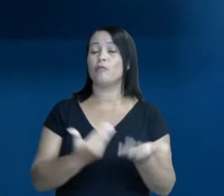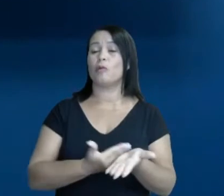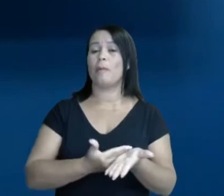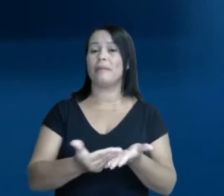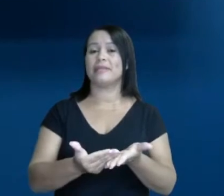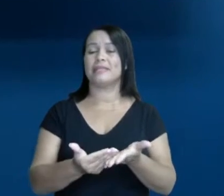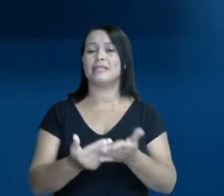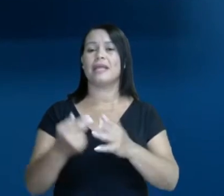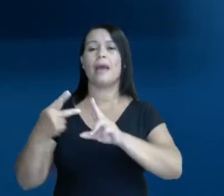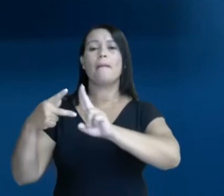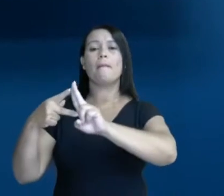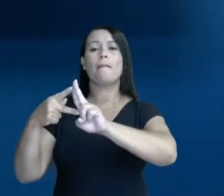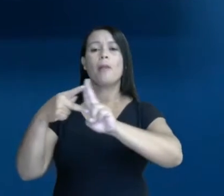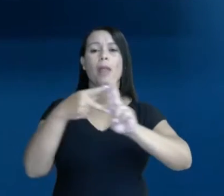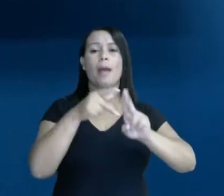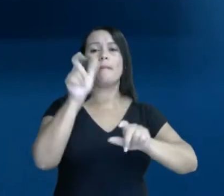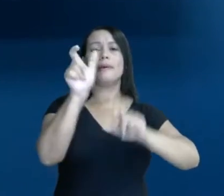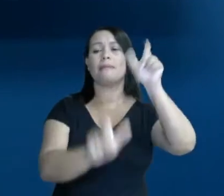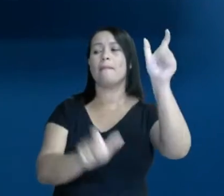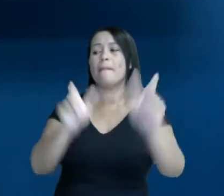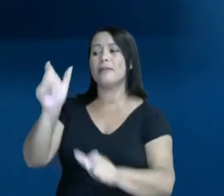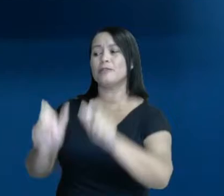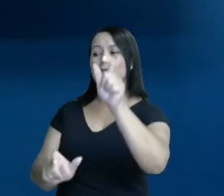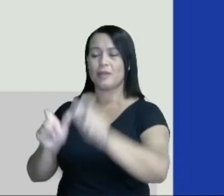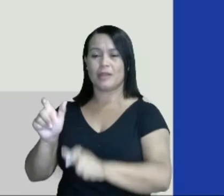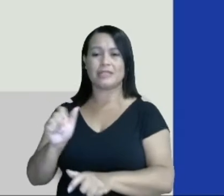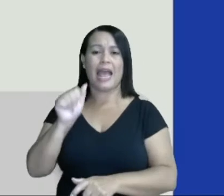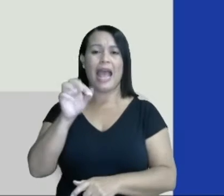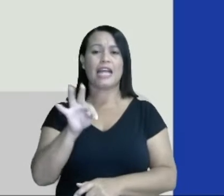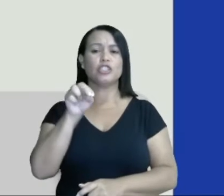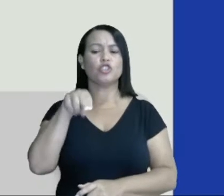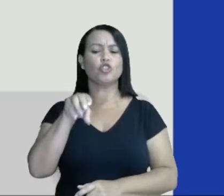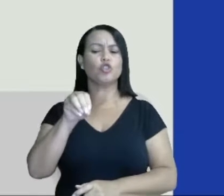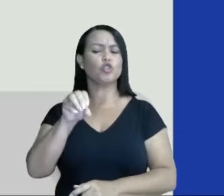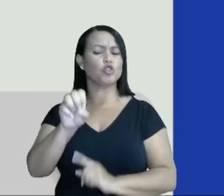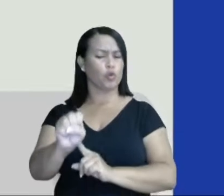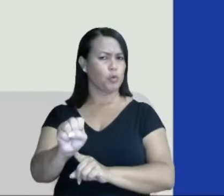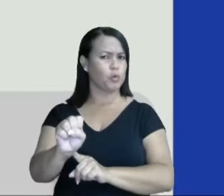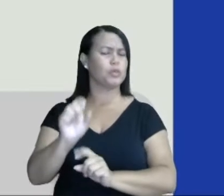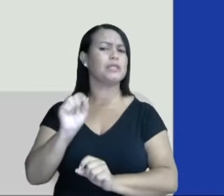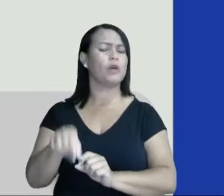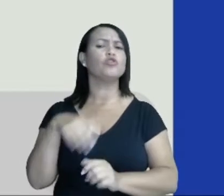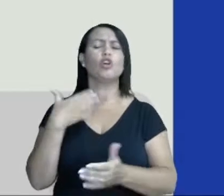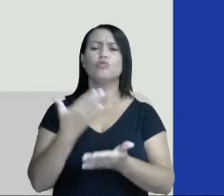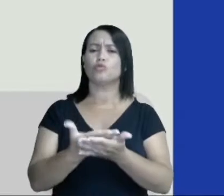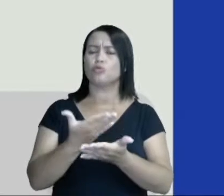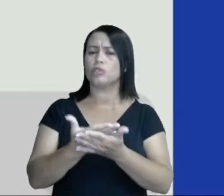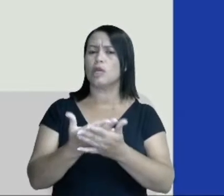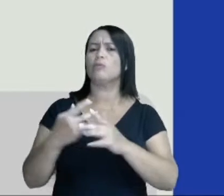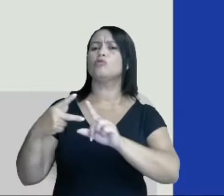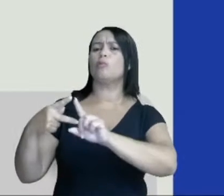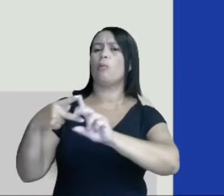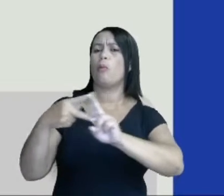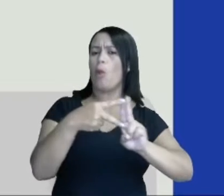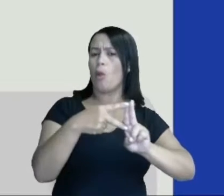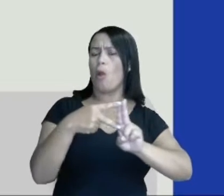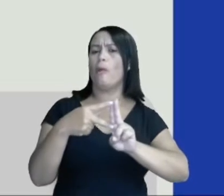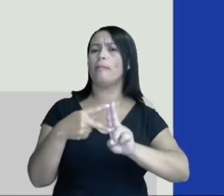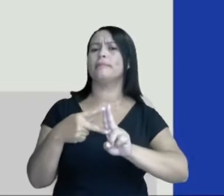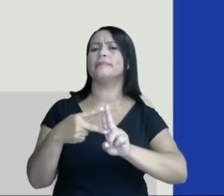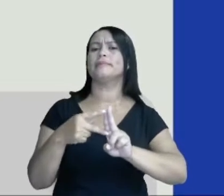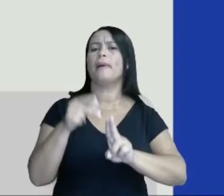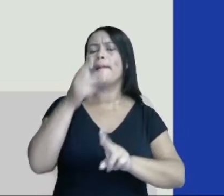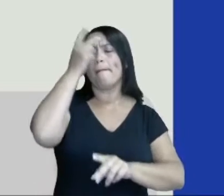lá. Pronombres personales átonos. A gente estudou os pronomes pessoais, né, na